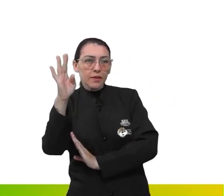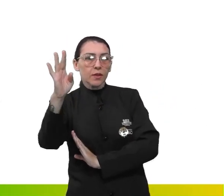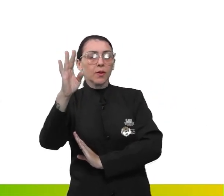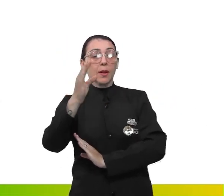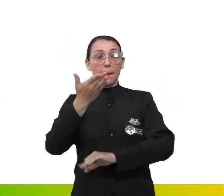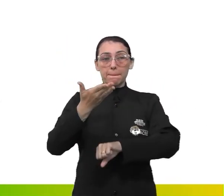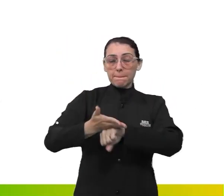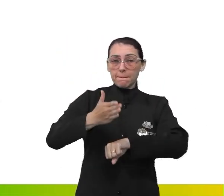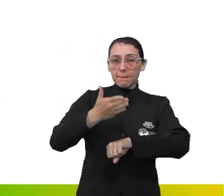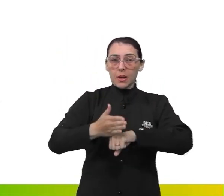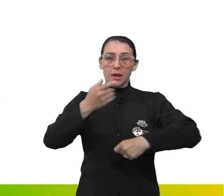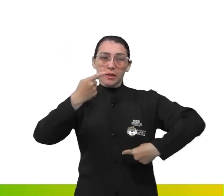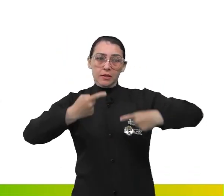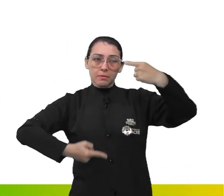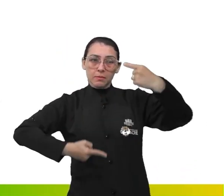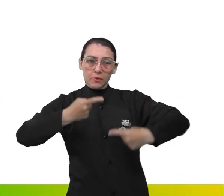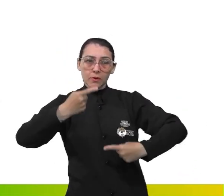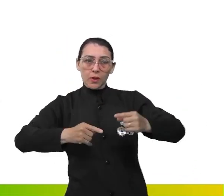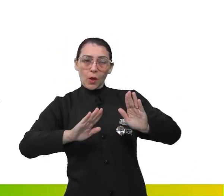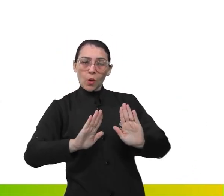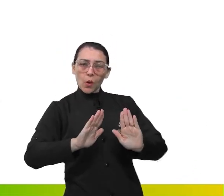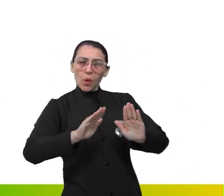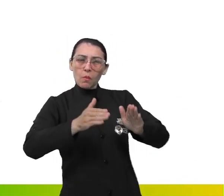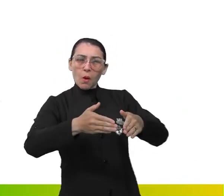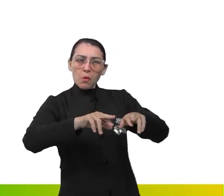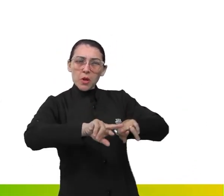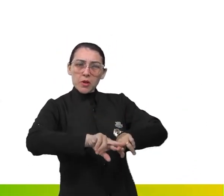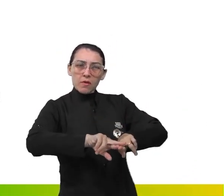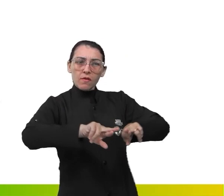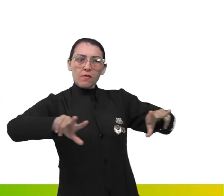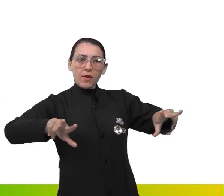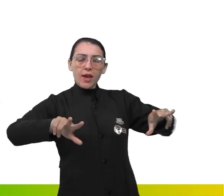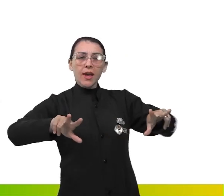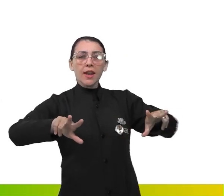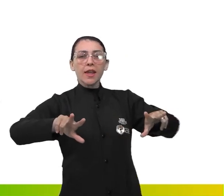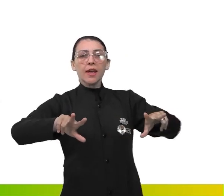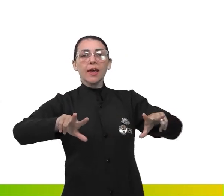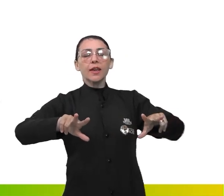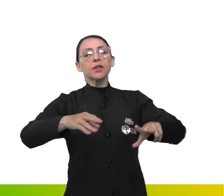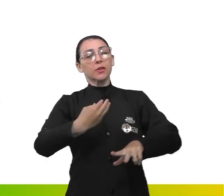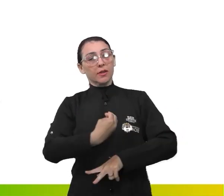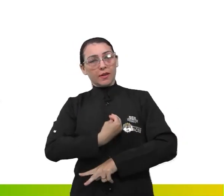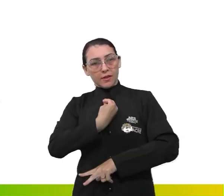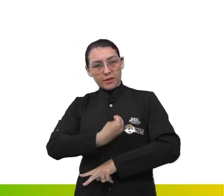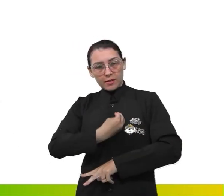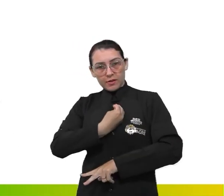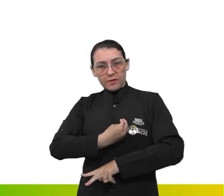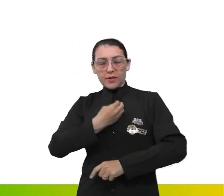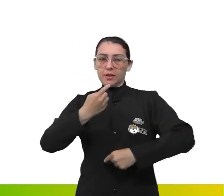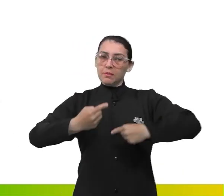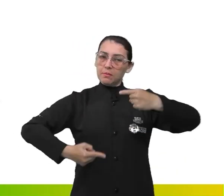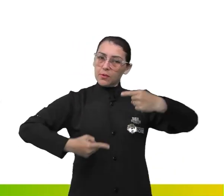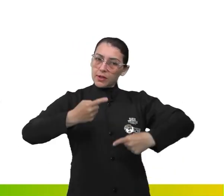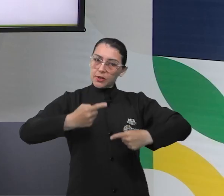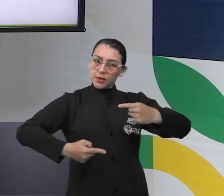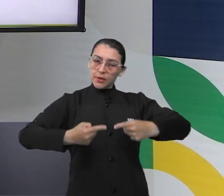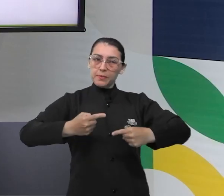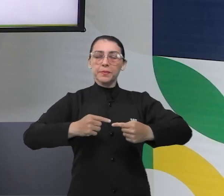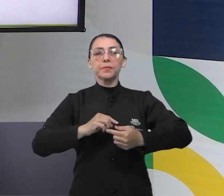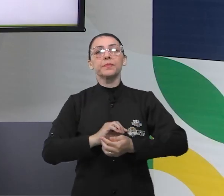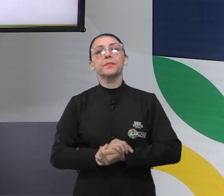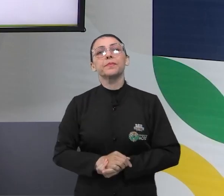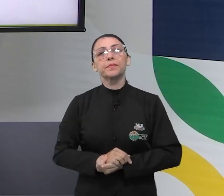da teoria e prática políticas com foco em diferentes aspectos da vida